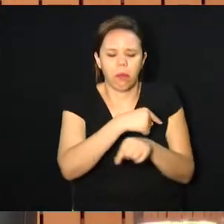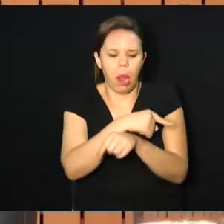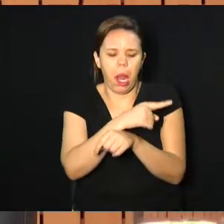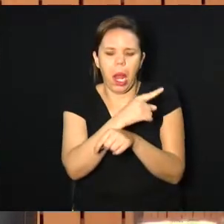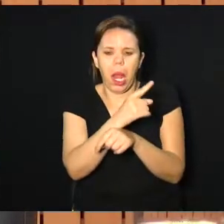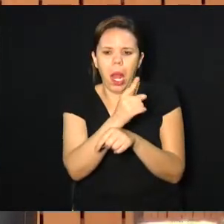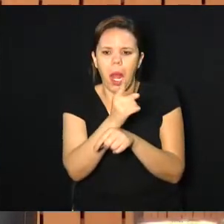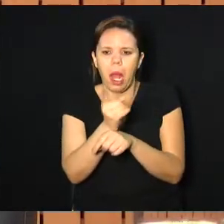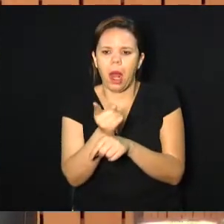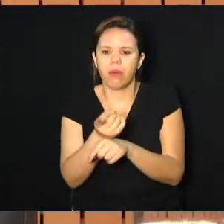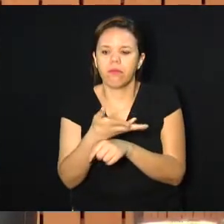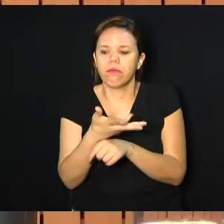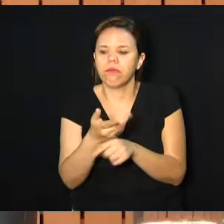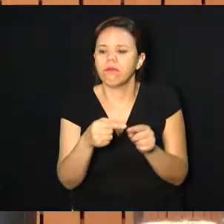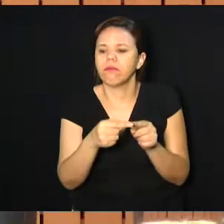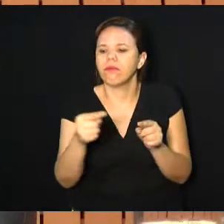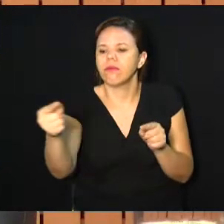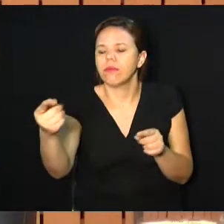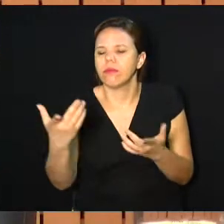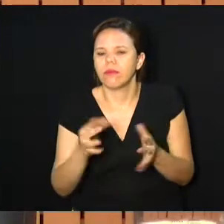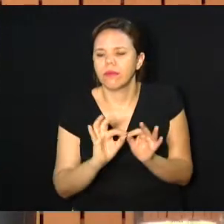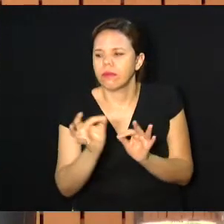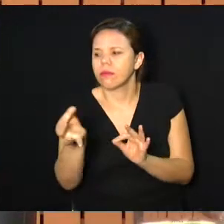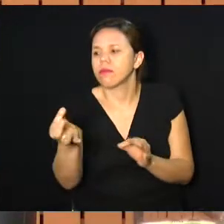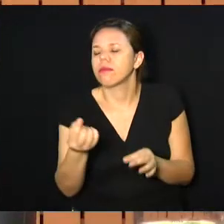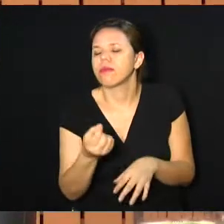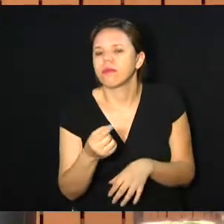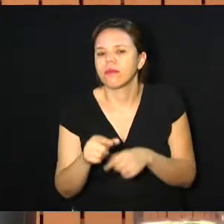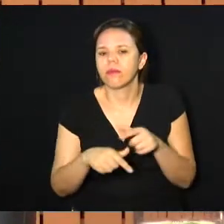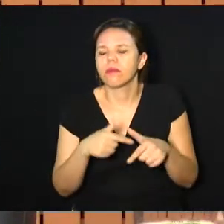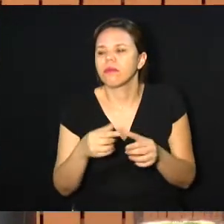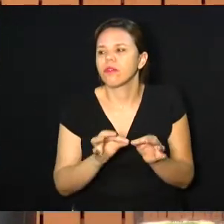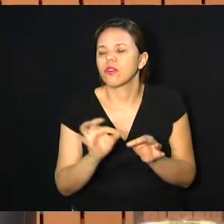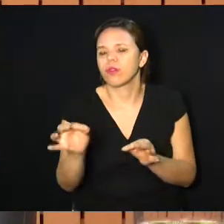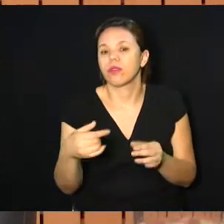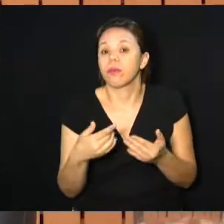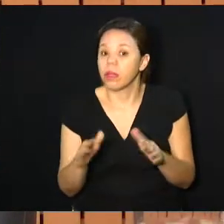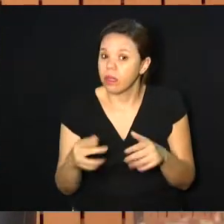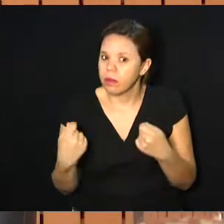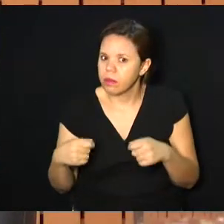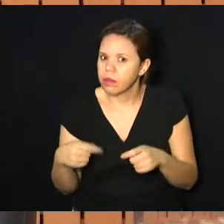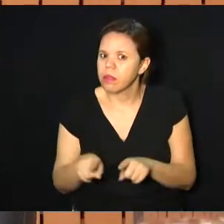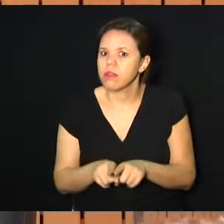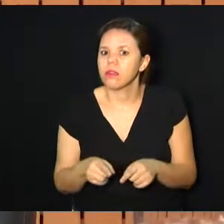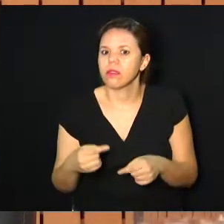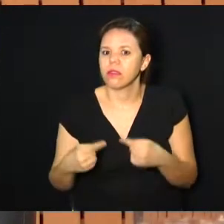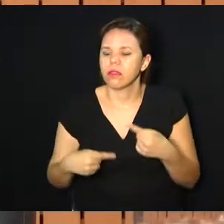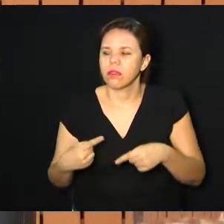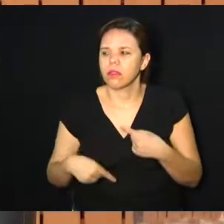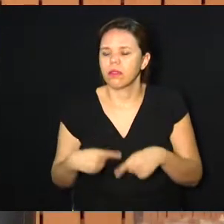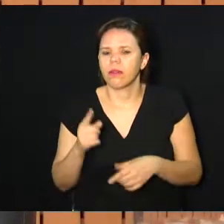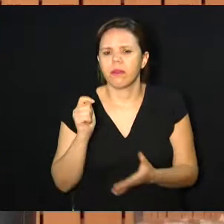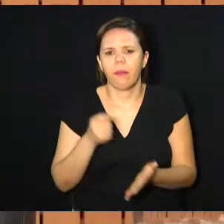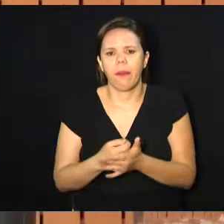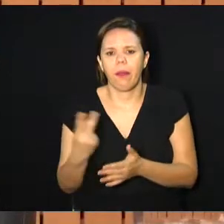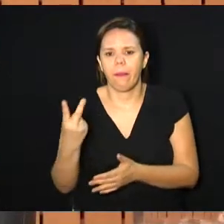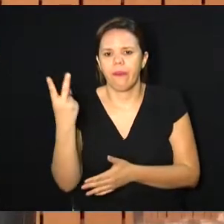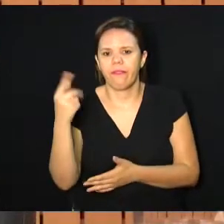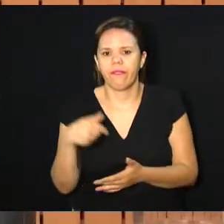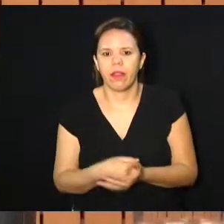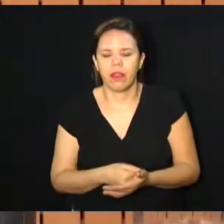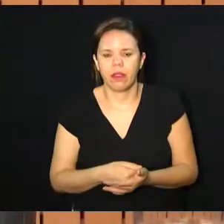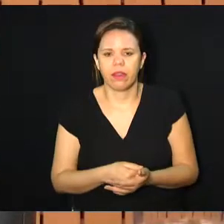acho que é necessário que a gente abra esse debate também, porque você paga o mesmo valor